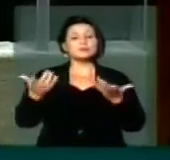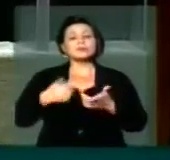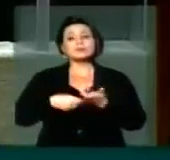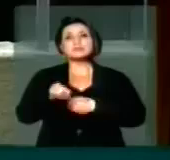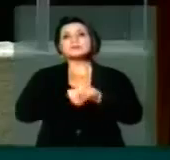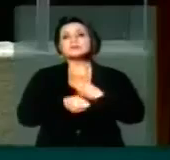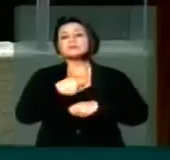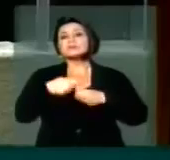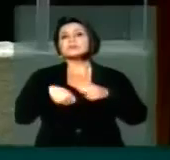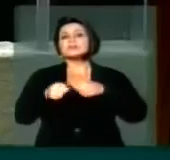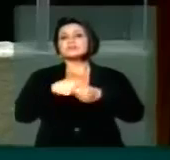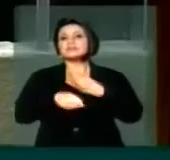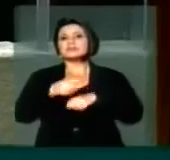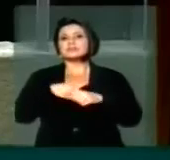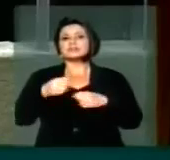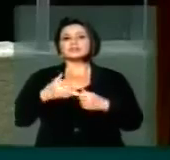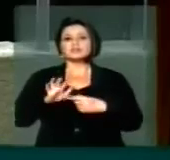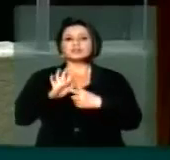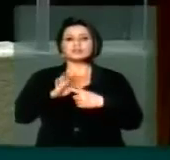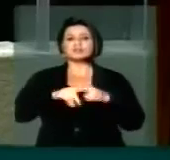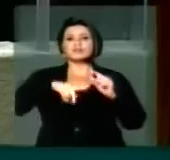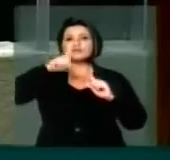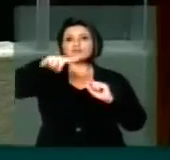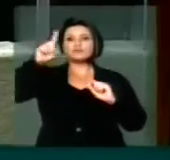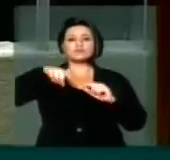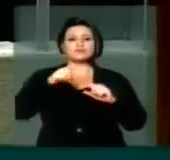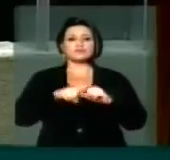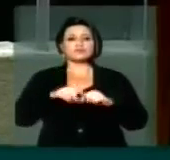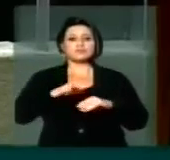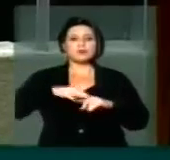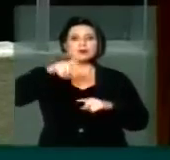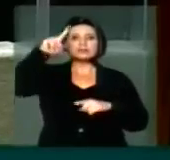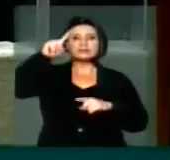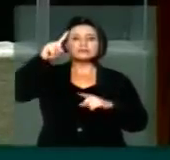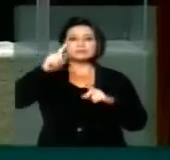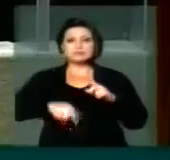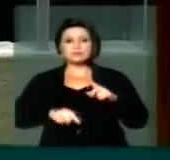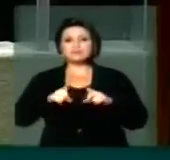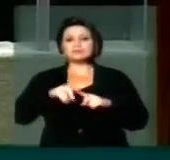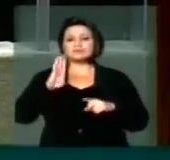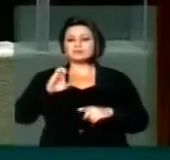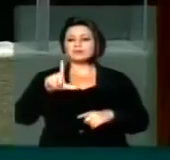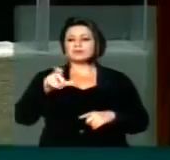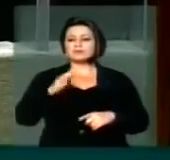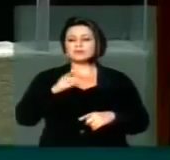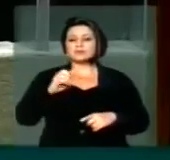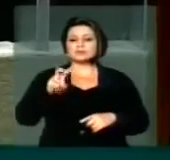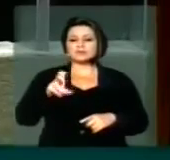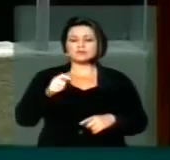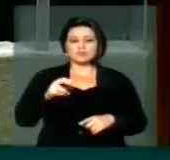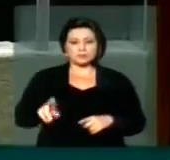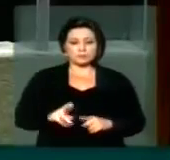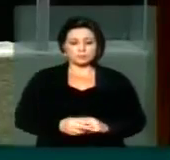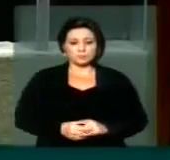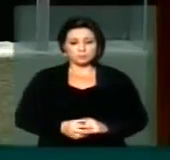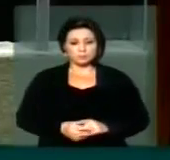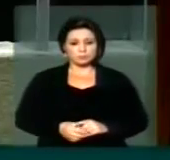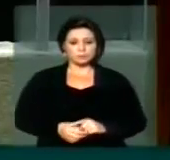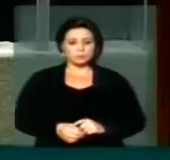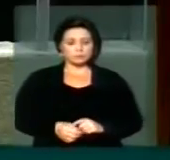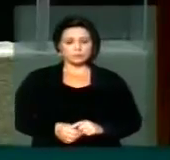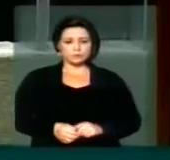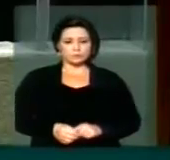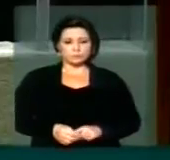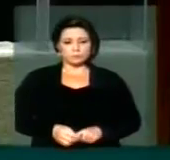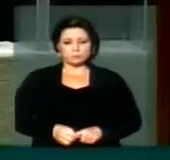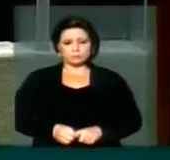do mercado financeiro que gosta de desestabilizar e especular com a Bolsa de Valores. Então, senhor presidente, é